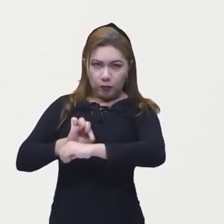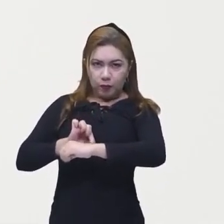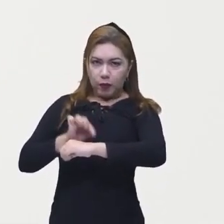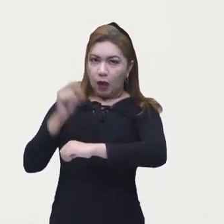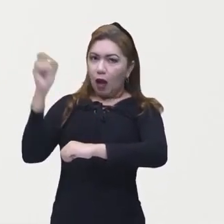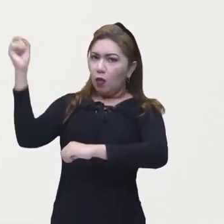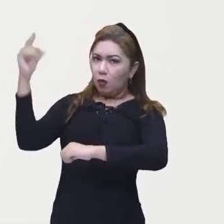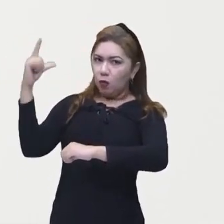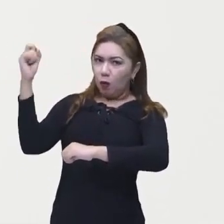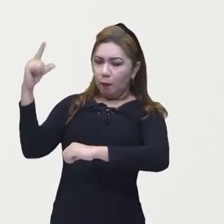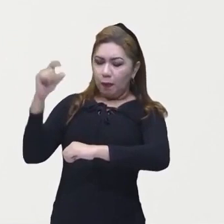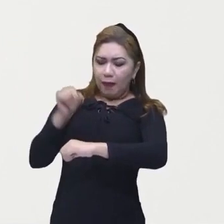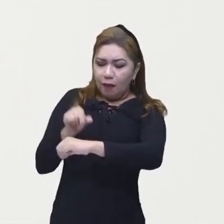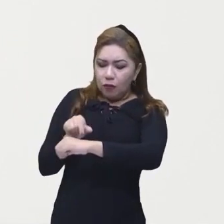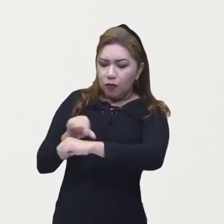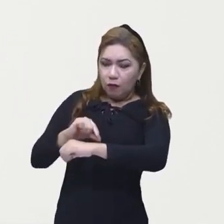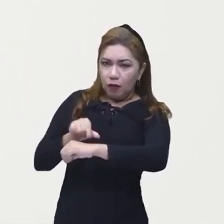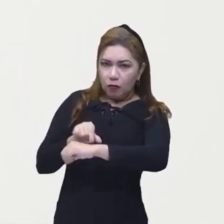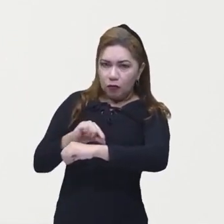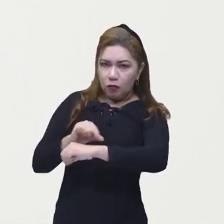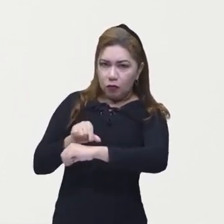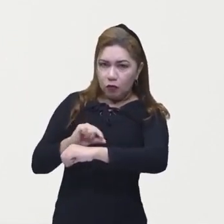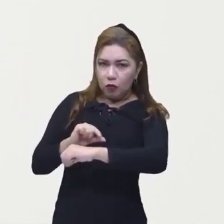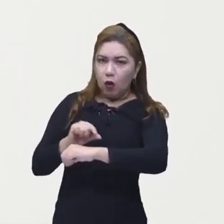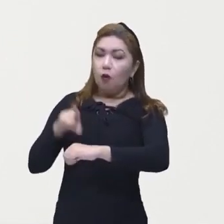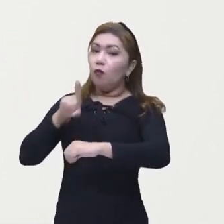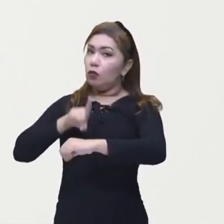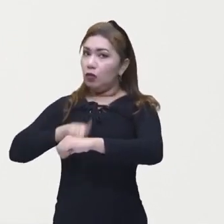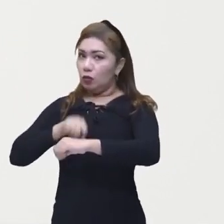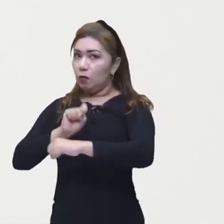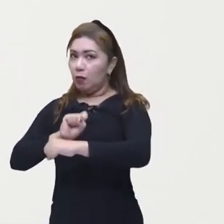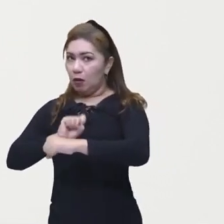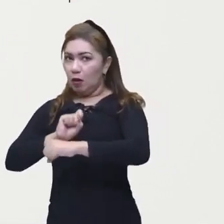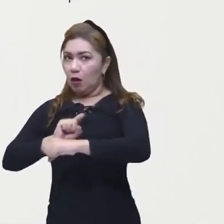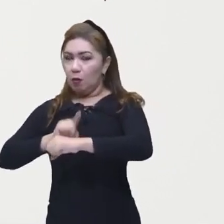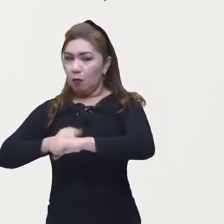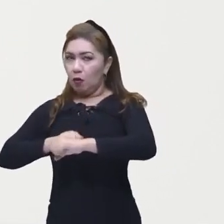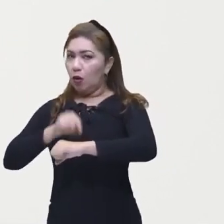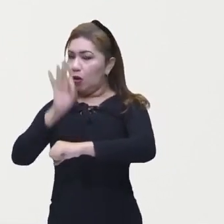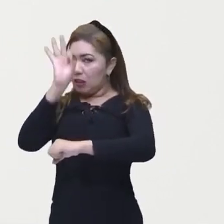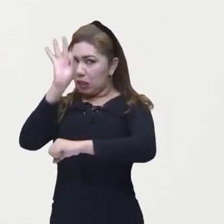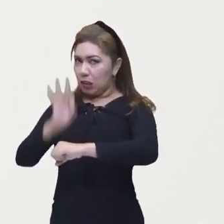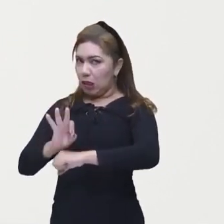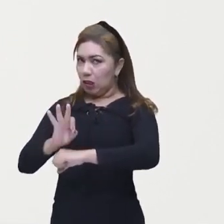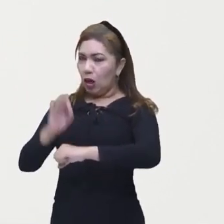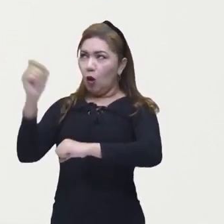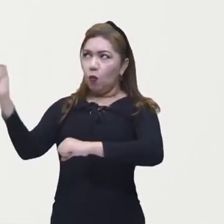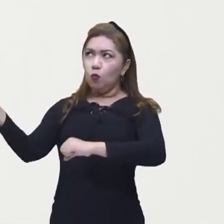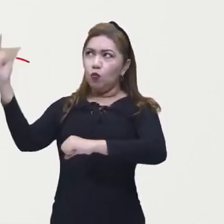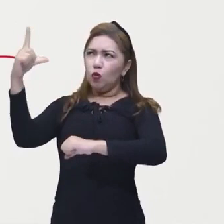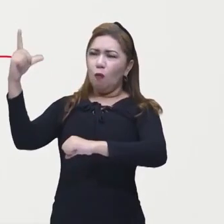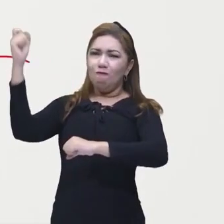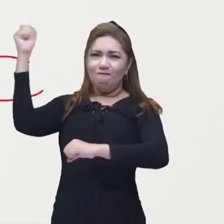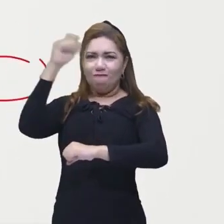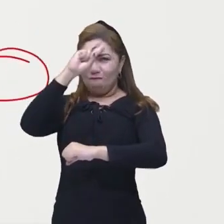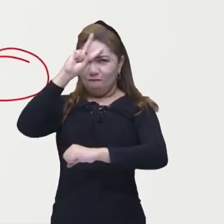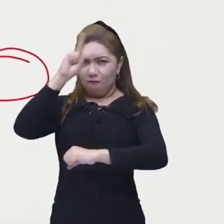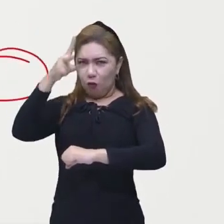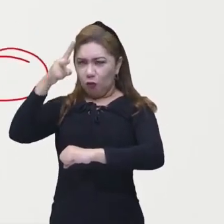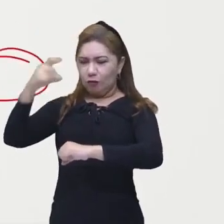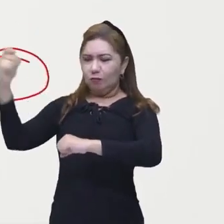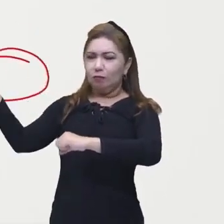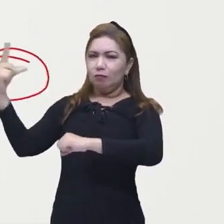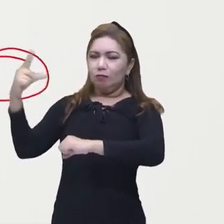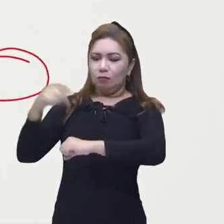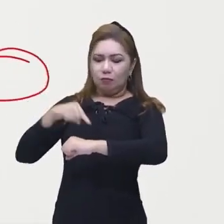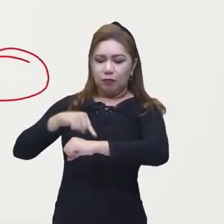assim, professor? Você vai esperar determinada hora do dia, tá certo? Quando o sol esteja bem forte. E aí